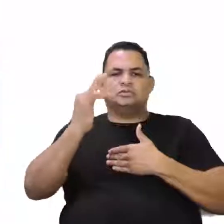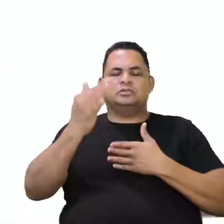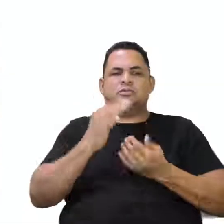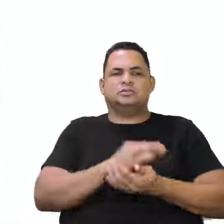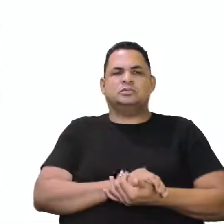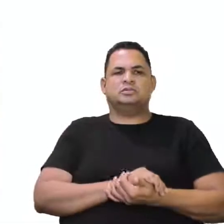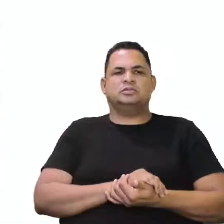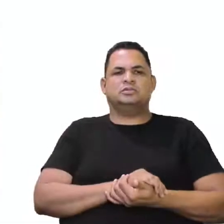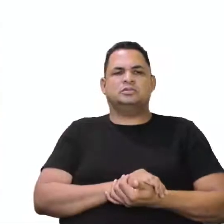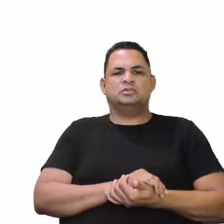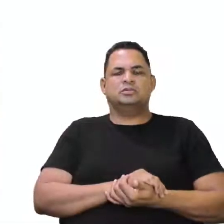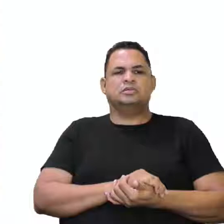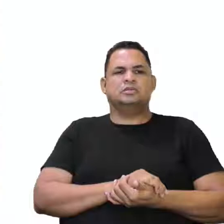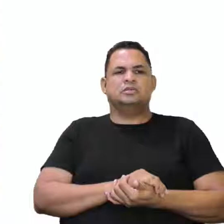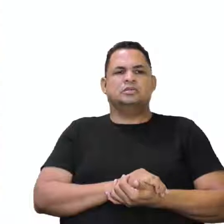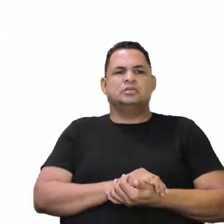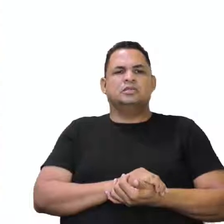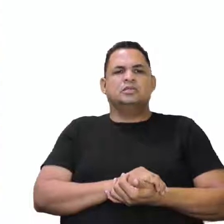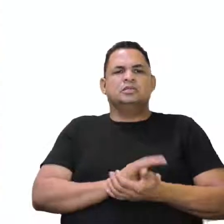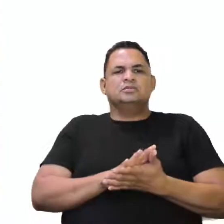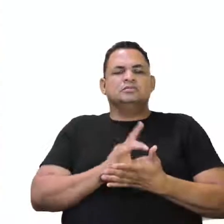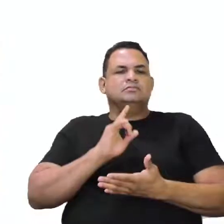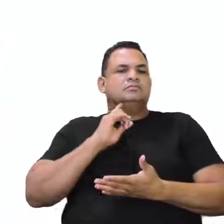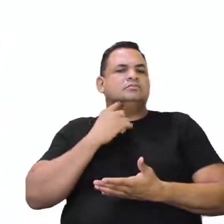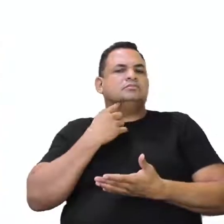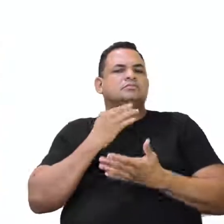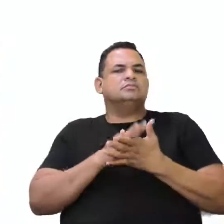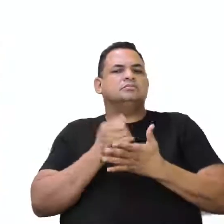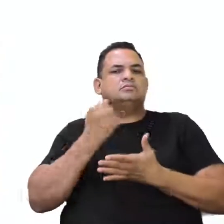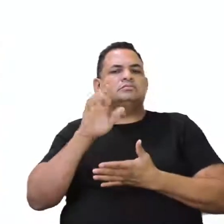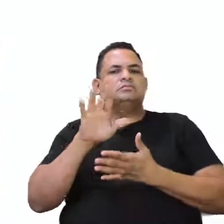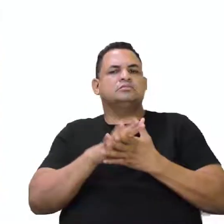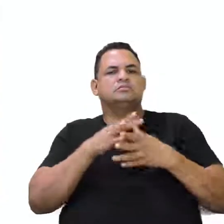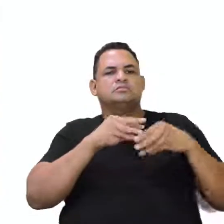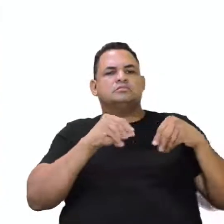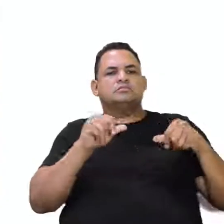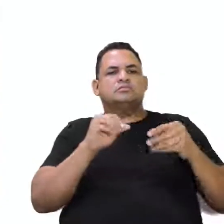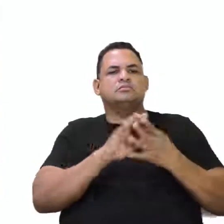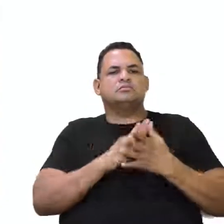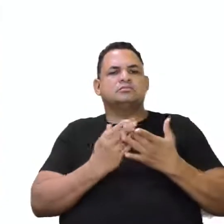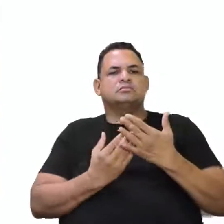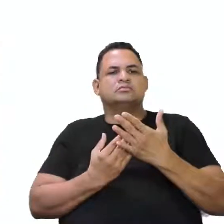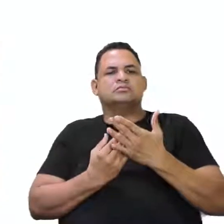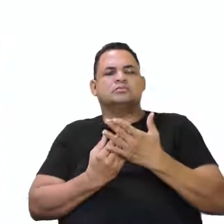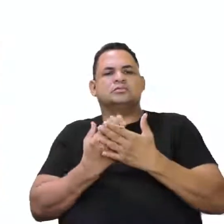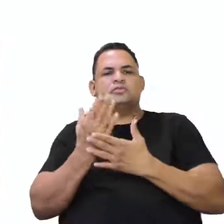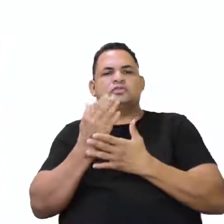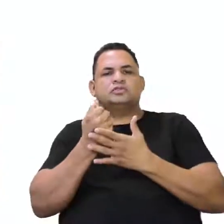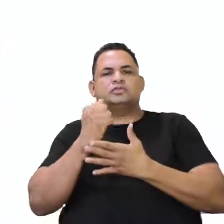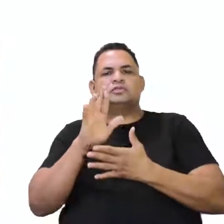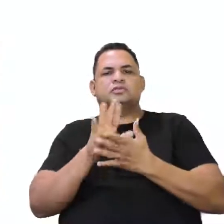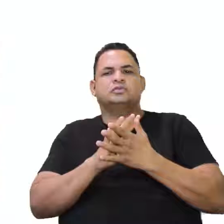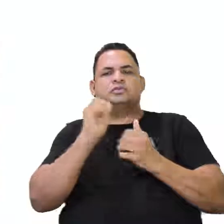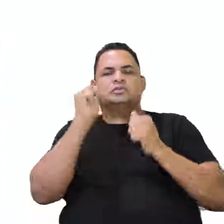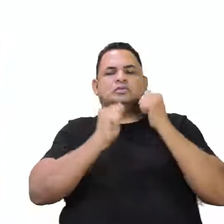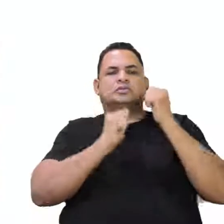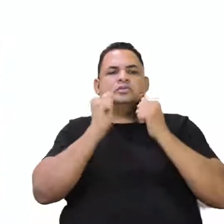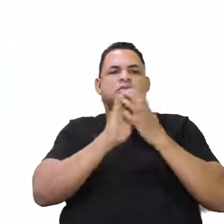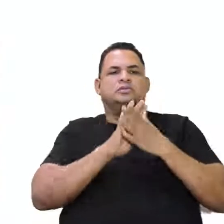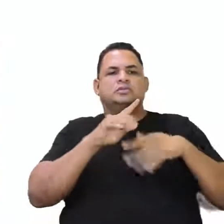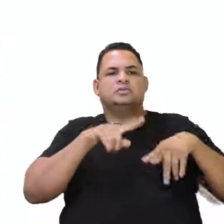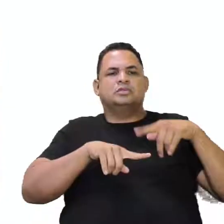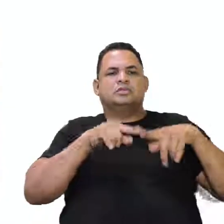lá? Os agentes de poluição chegam ao ar e ao solo através de emissões atmosféricas das indústrias,